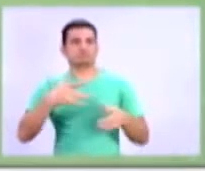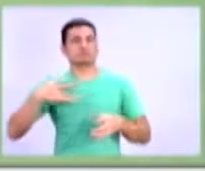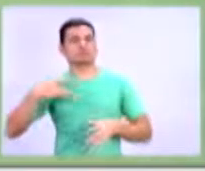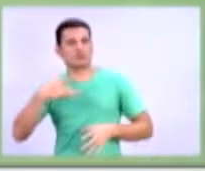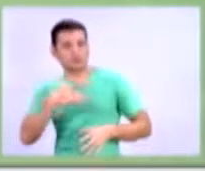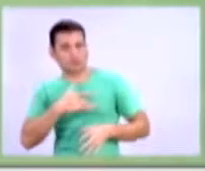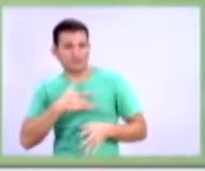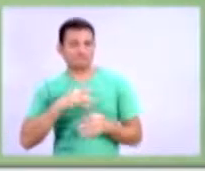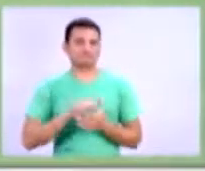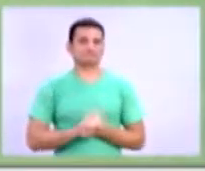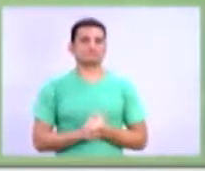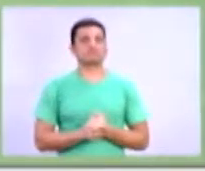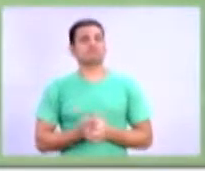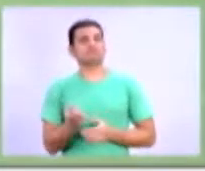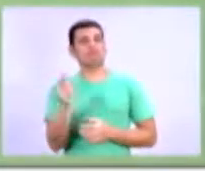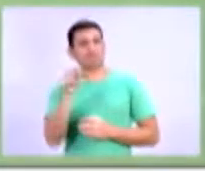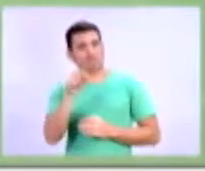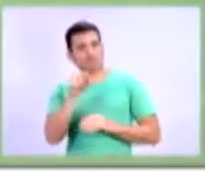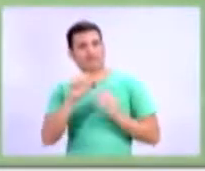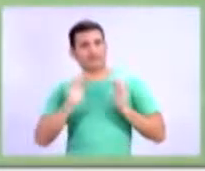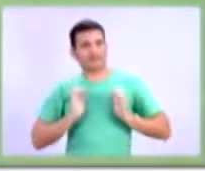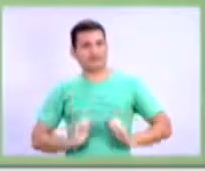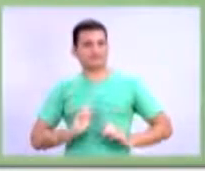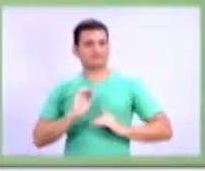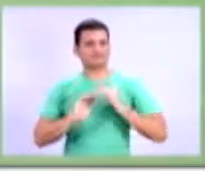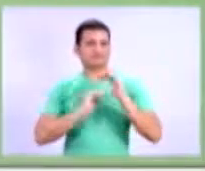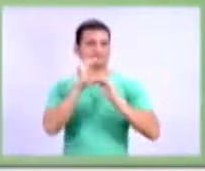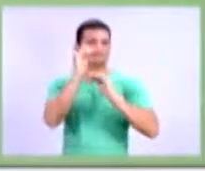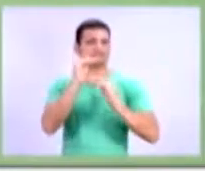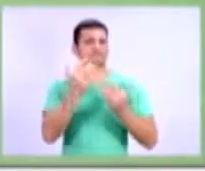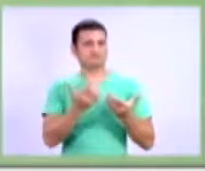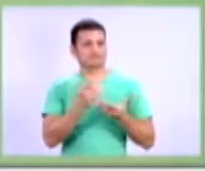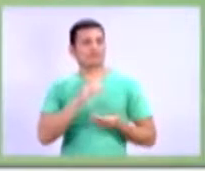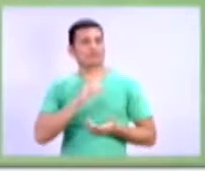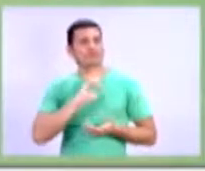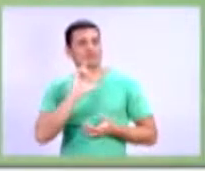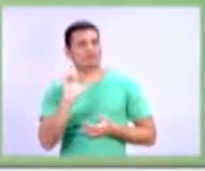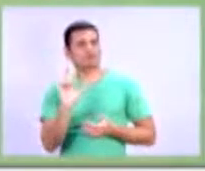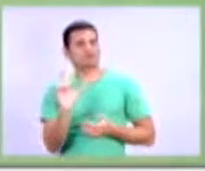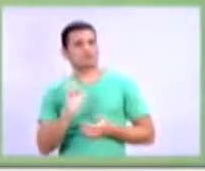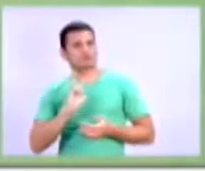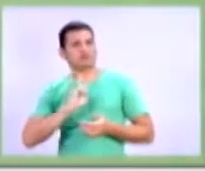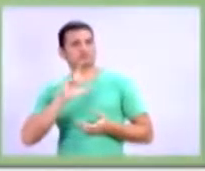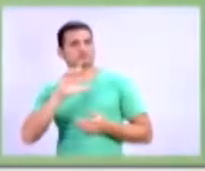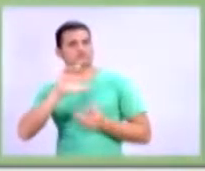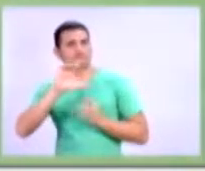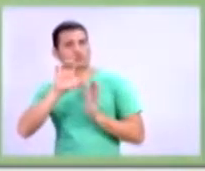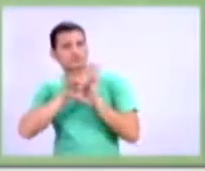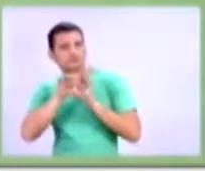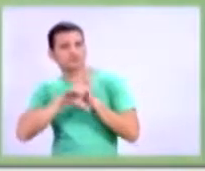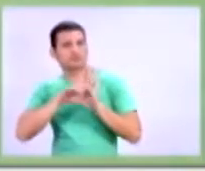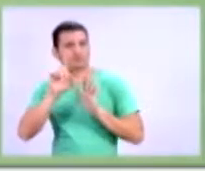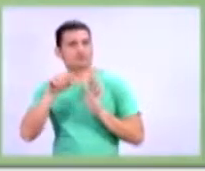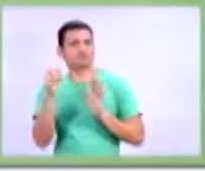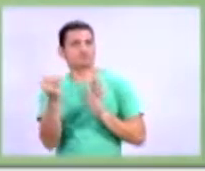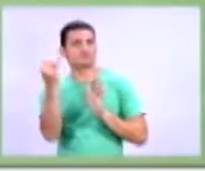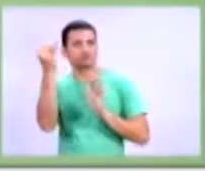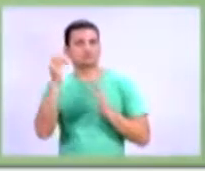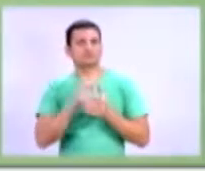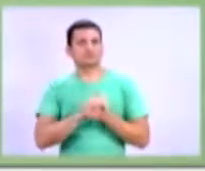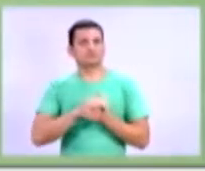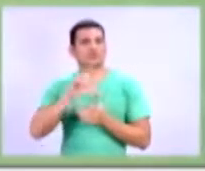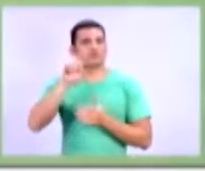para desenvolver essa ética, nós trazemos um conceito que é fundamental, um conceito de Levinas, que é o conceito